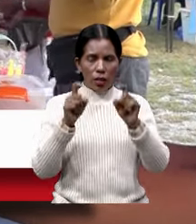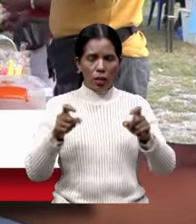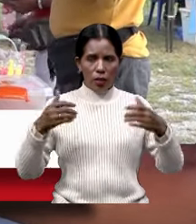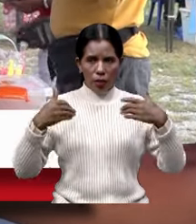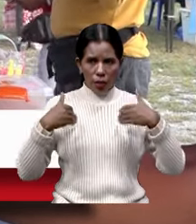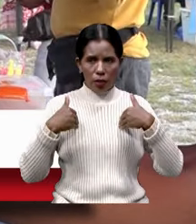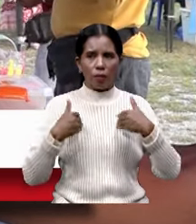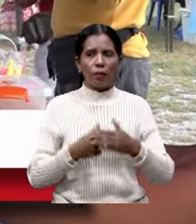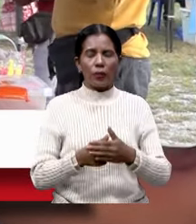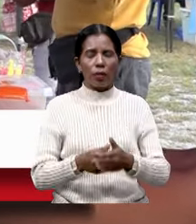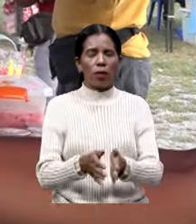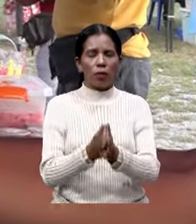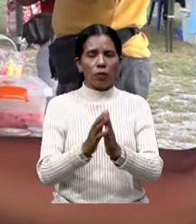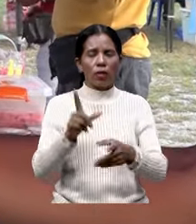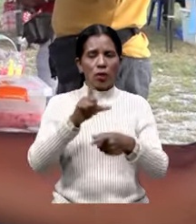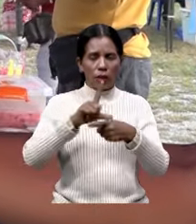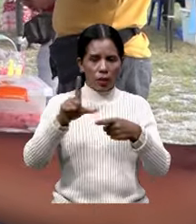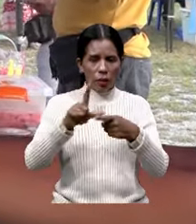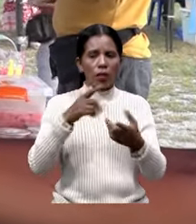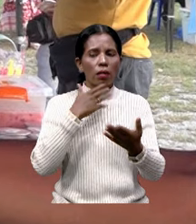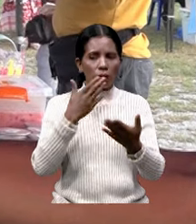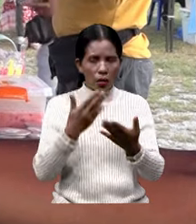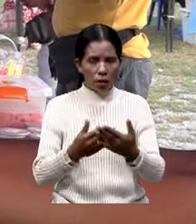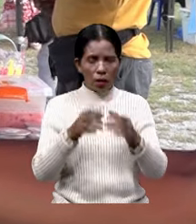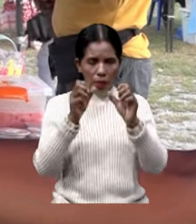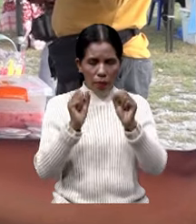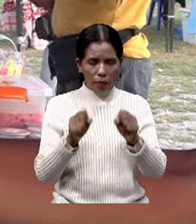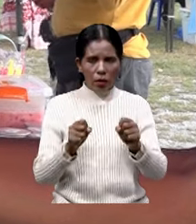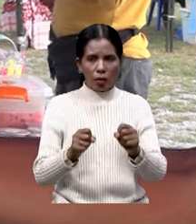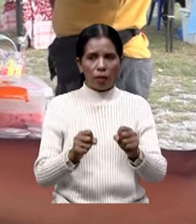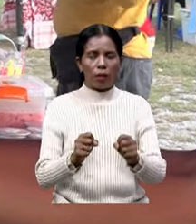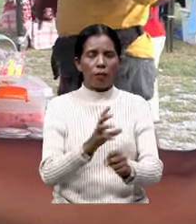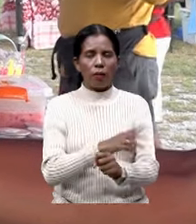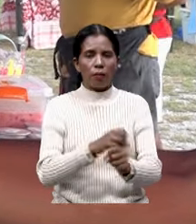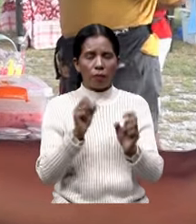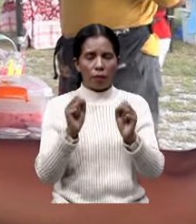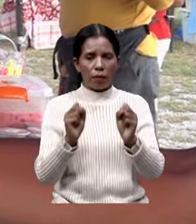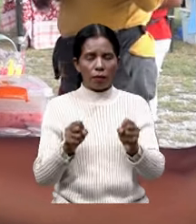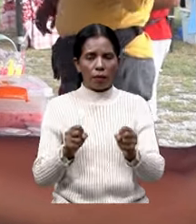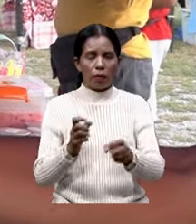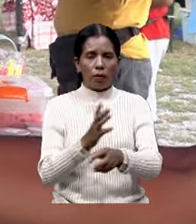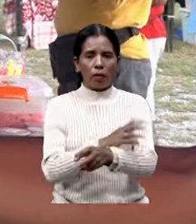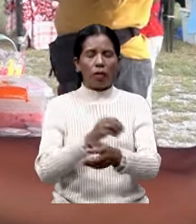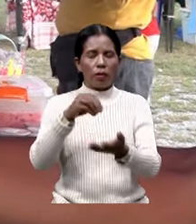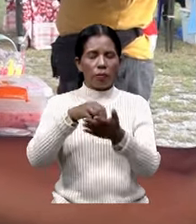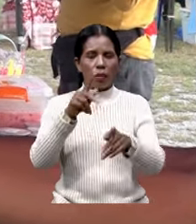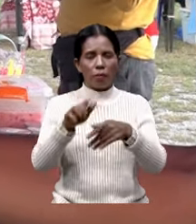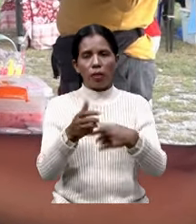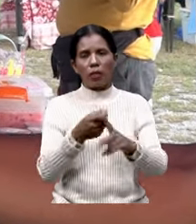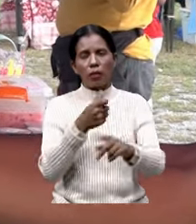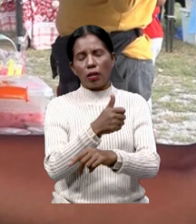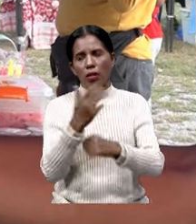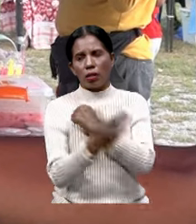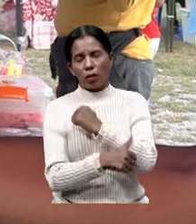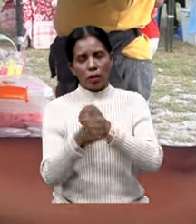nia a licensa o nia standar nebe maka bele duni para bele probas ba ema serve estrangeiro ka ema serve